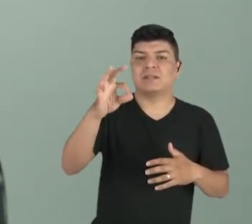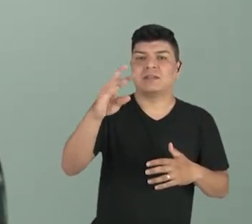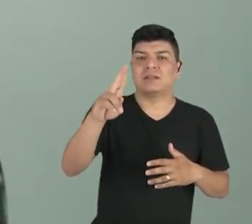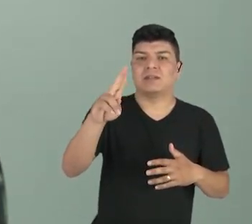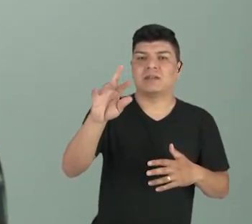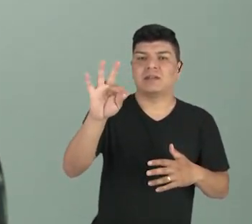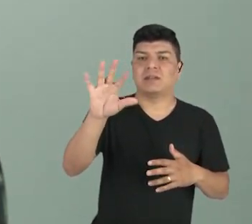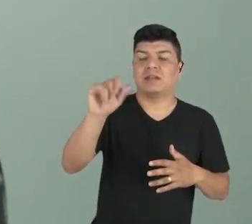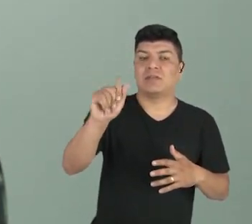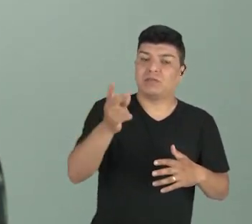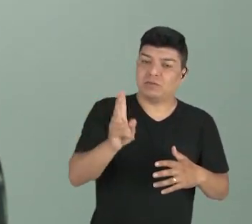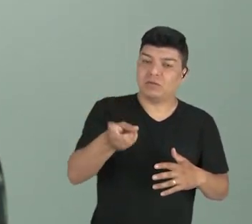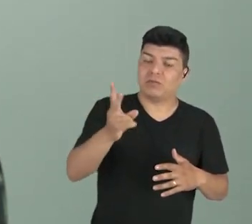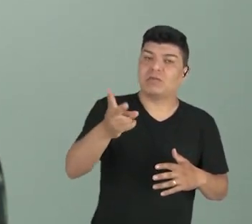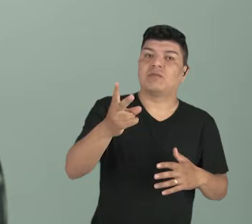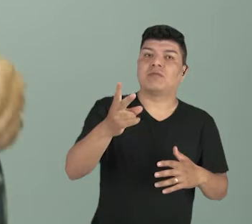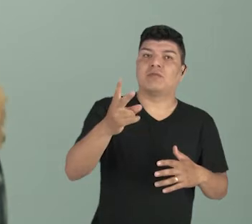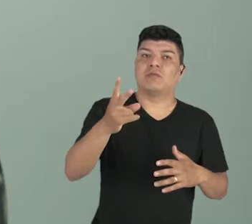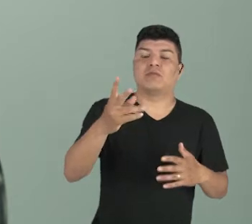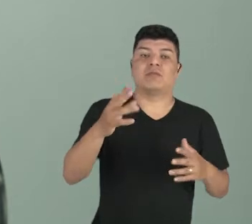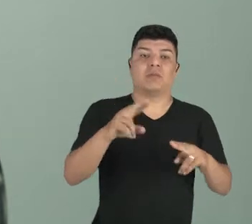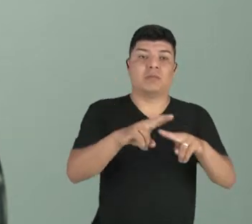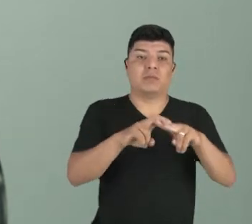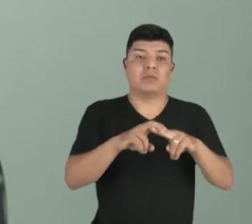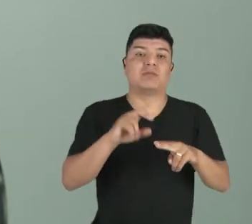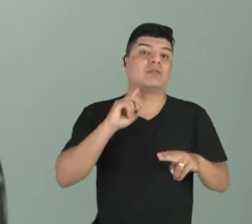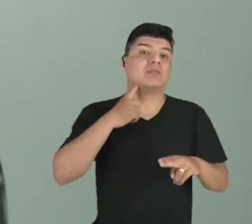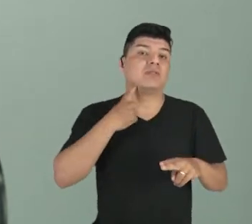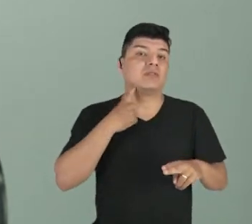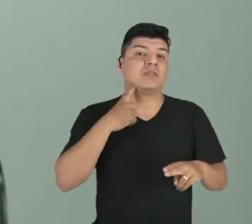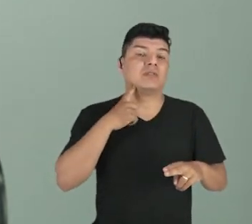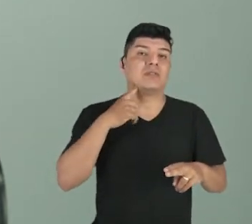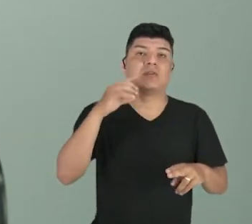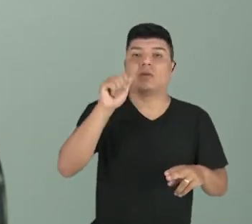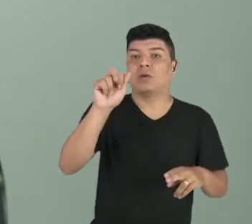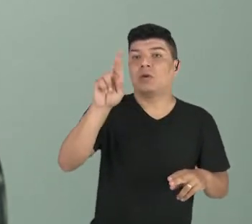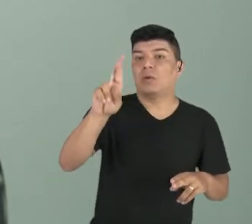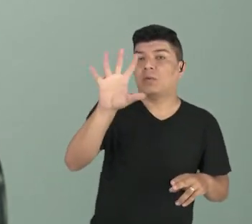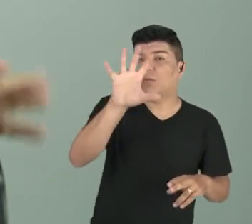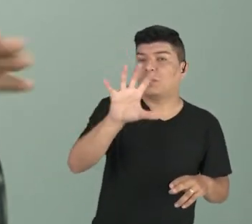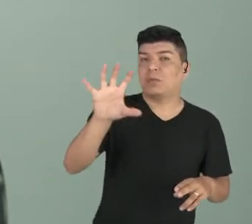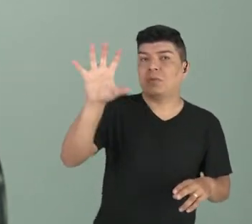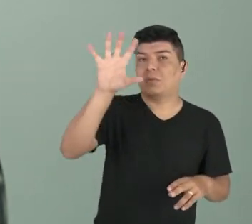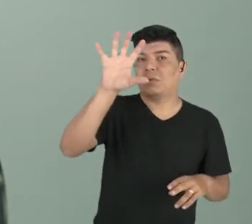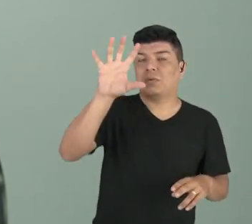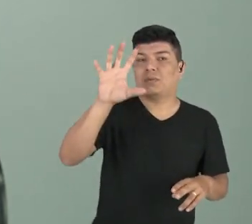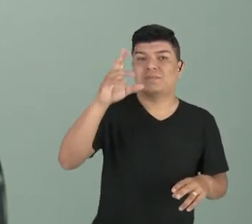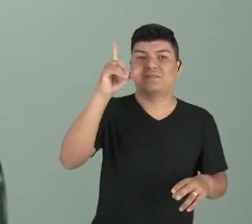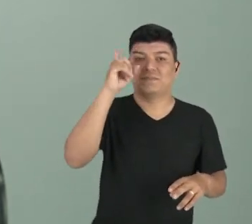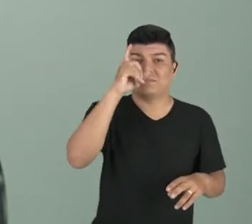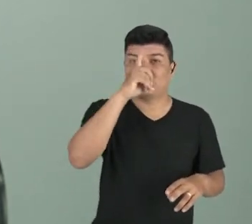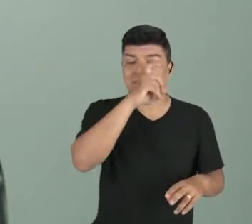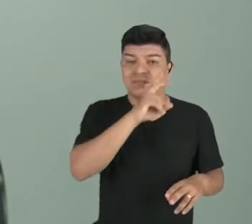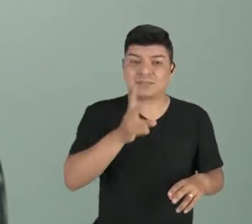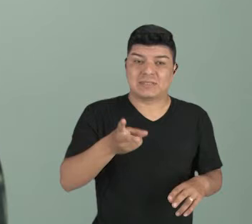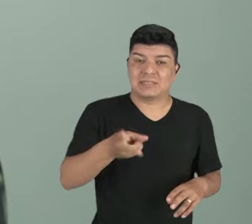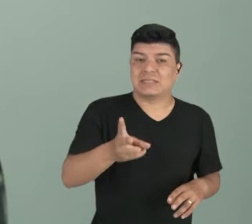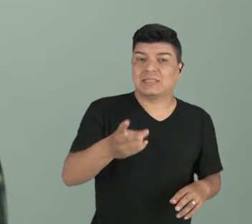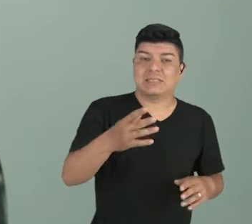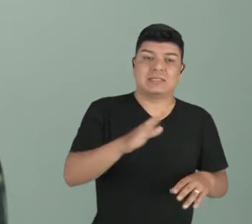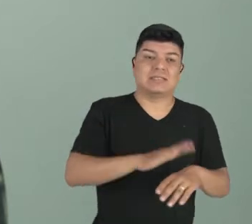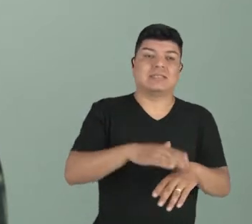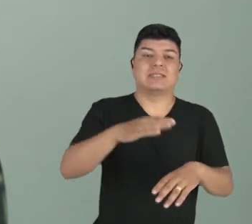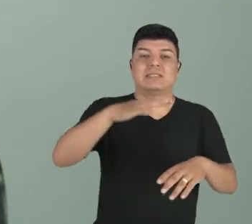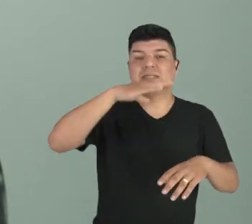poderia fazer, que é manter a temperatura. Então, com essa poluição no ar, ele não consegue manter essa temperatura. Então, fica mais quente do que